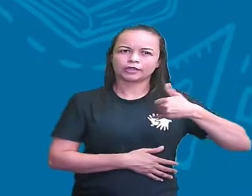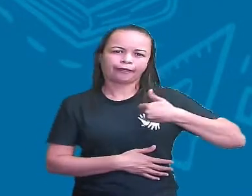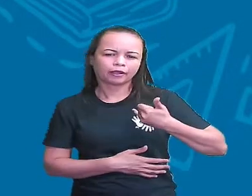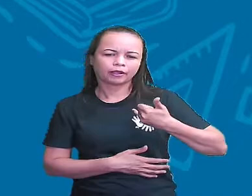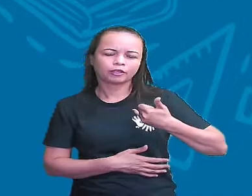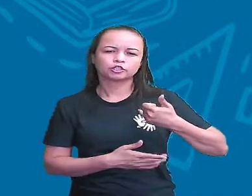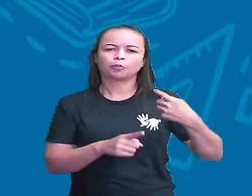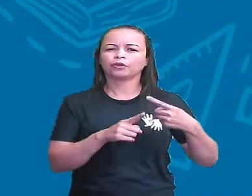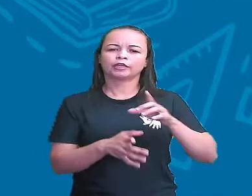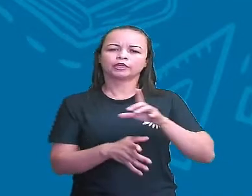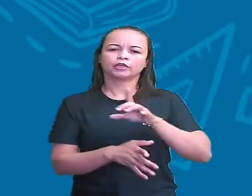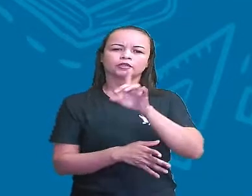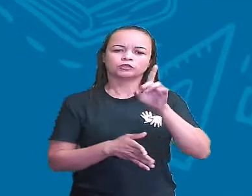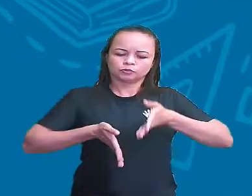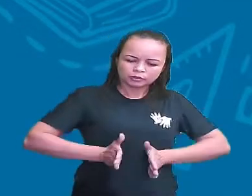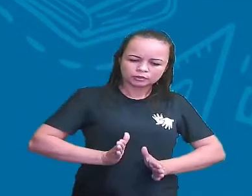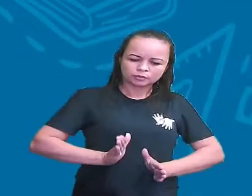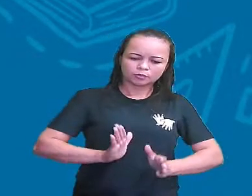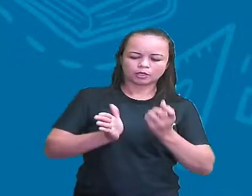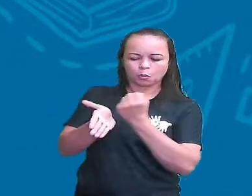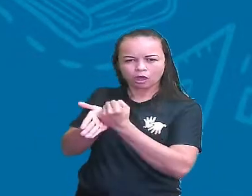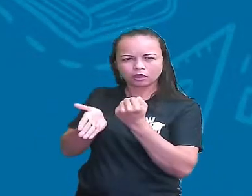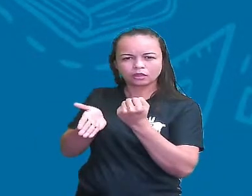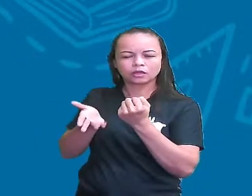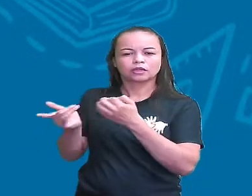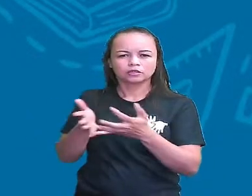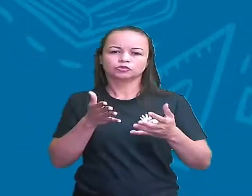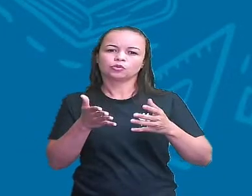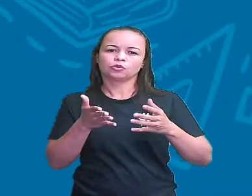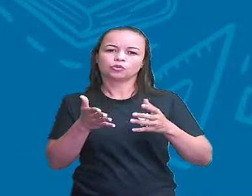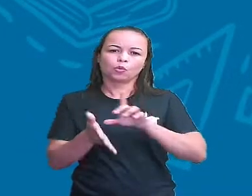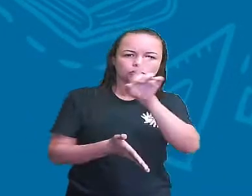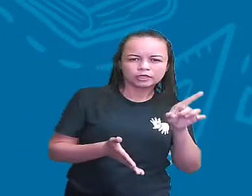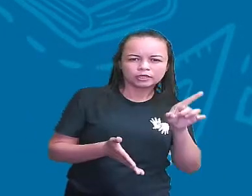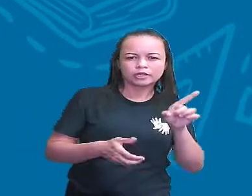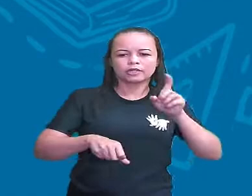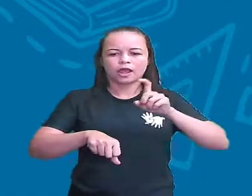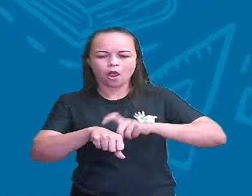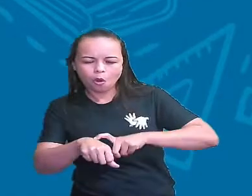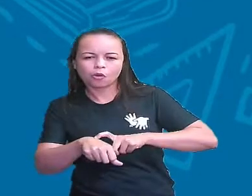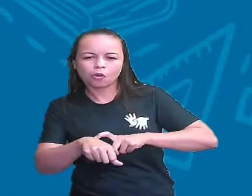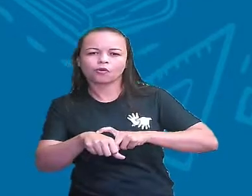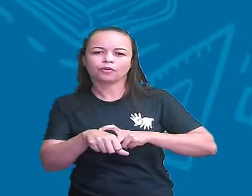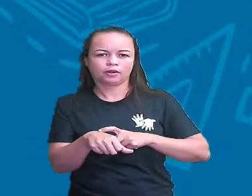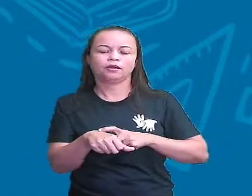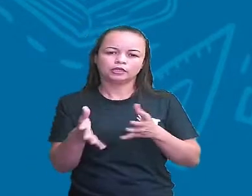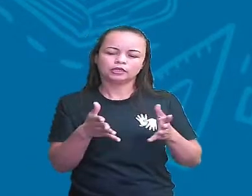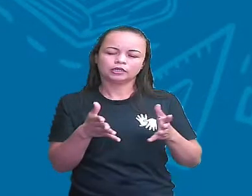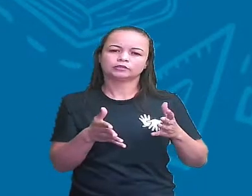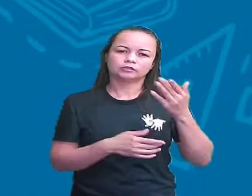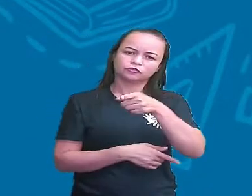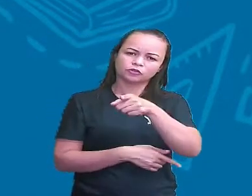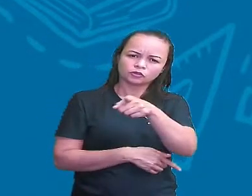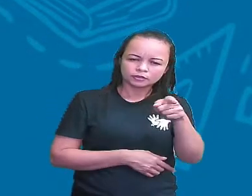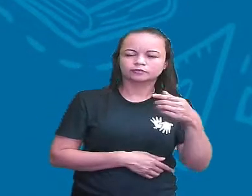nascimento, no meu registro, a data, né? Obviamente, e também a hora que eu nasci. Então, eu sei exatamente quantos anos eu tenho e